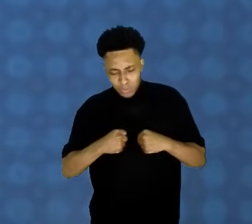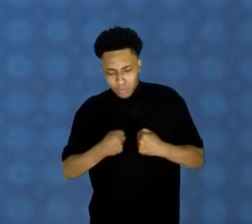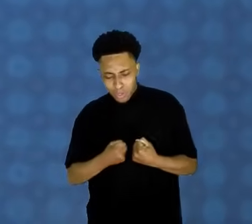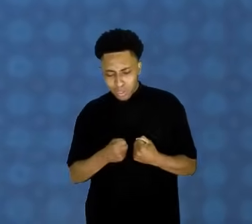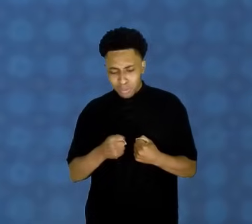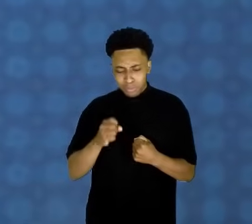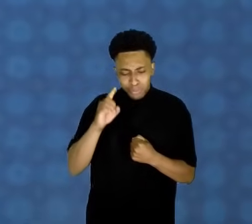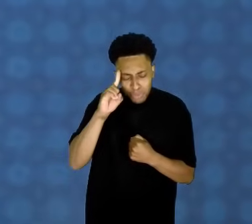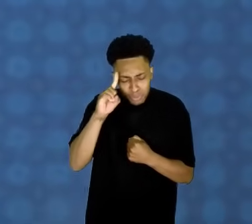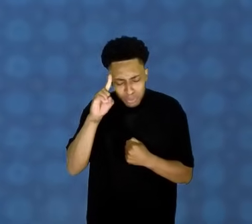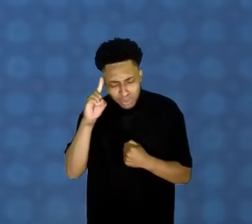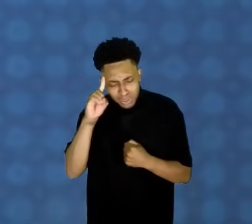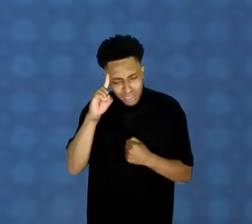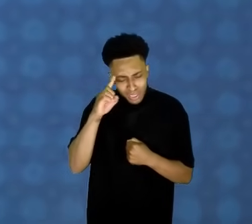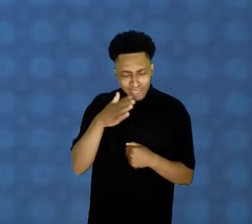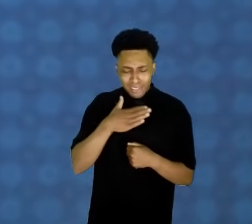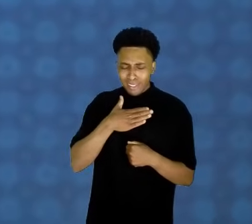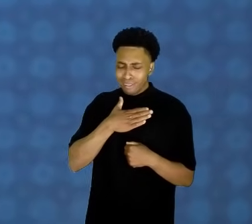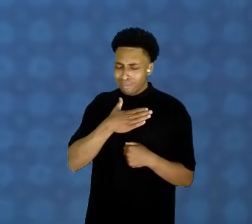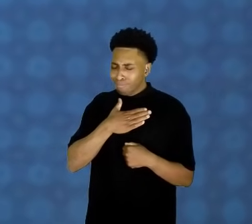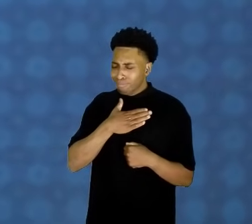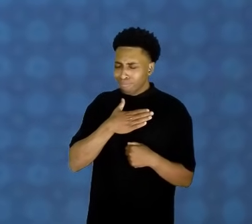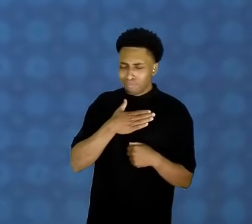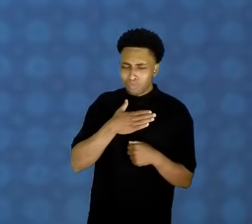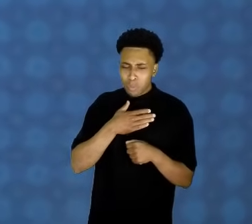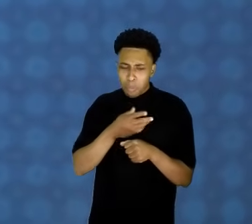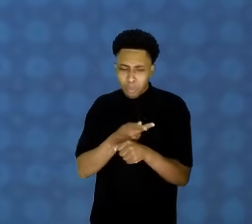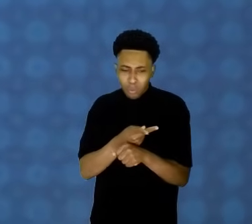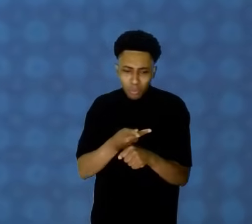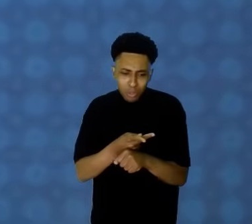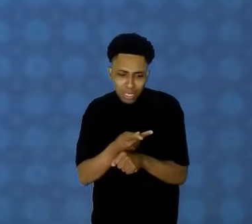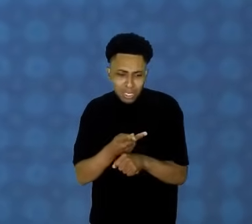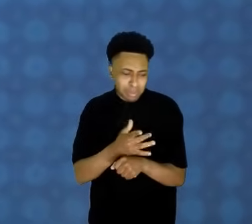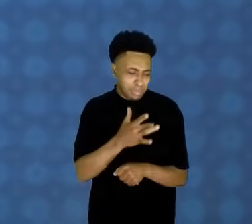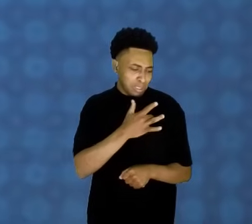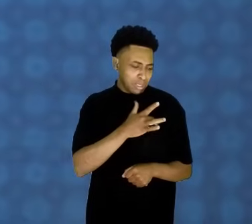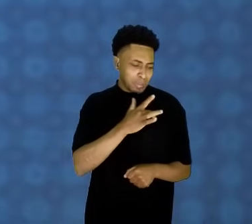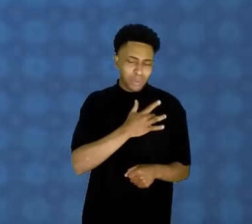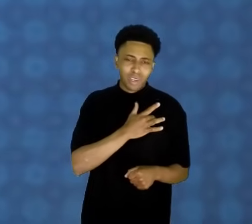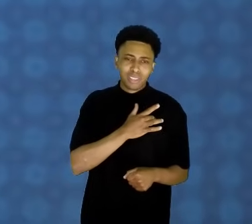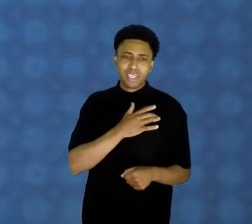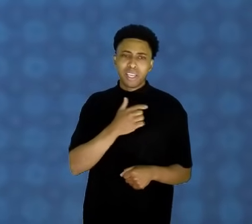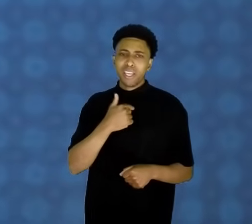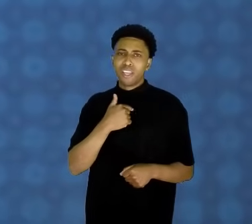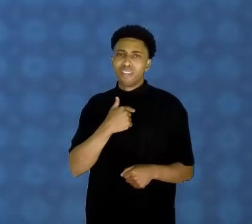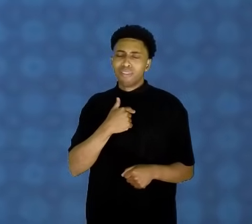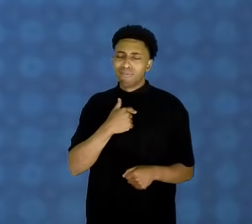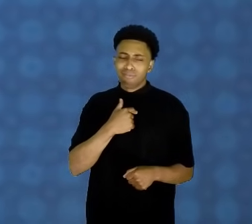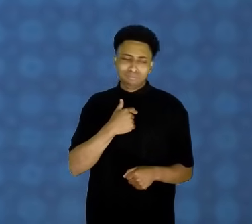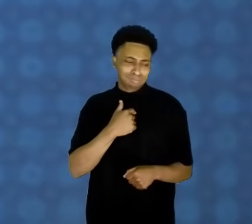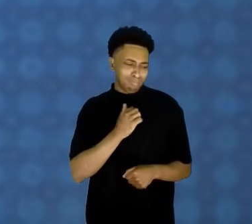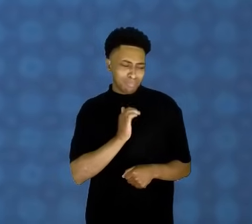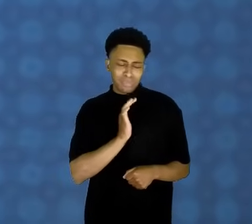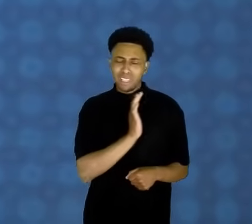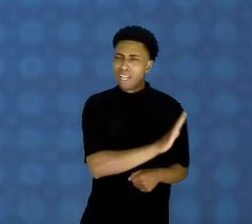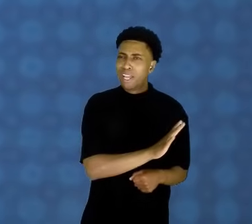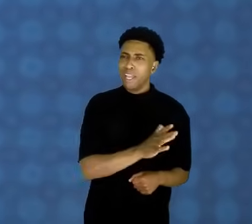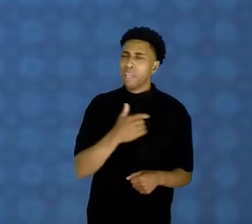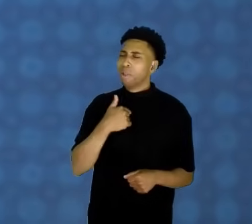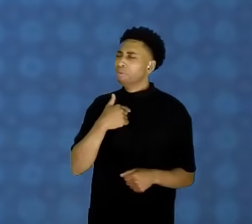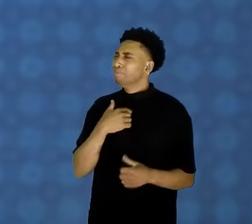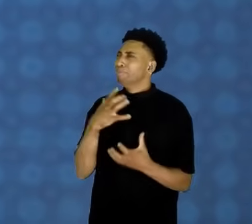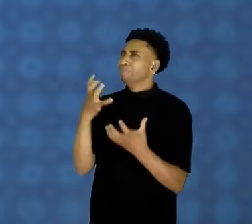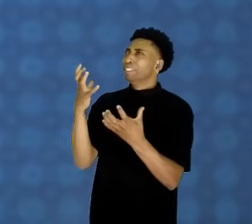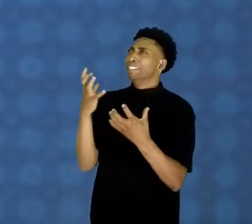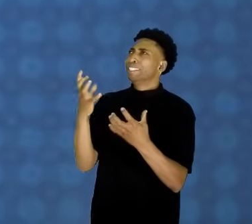Eu não estou atrás de compreensão, eu não estou atrás de solidariedade, eu estou me lixando se vão me apoiar ou não. Eu só